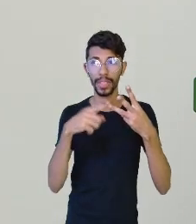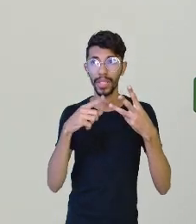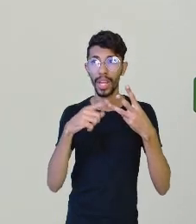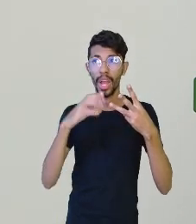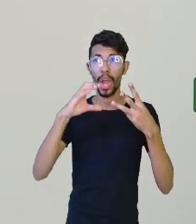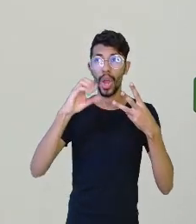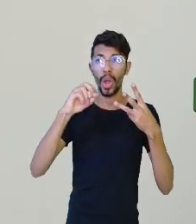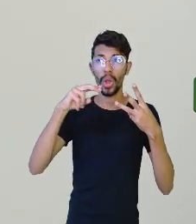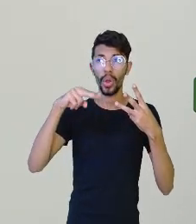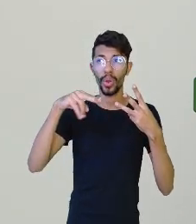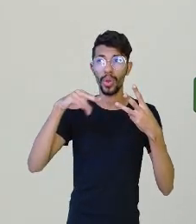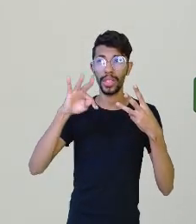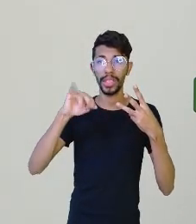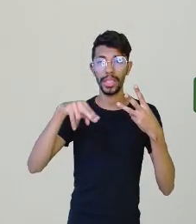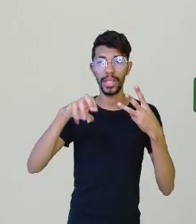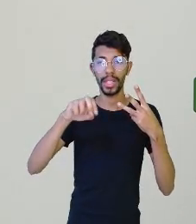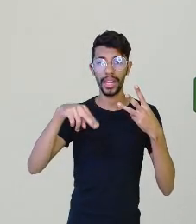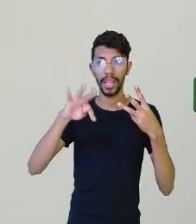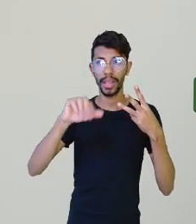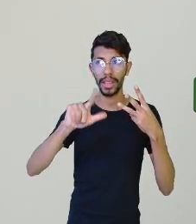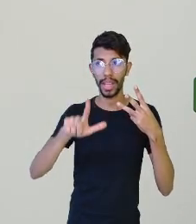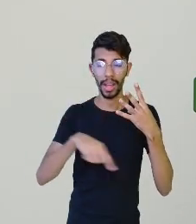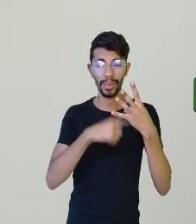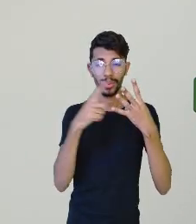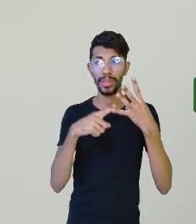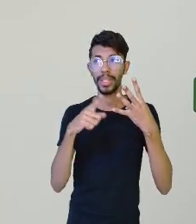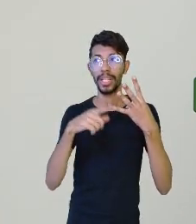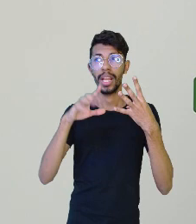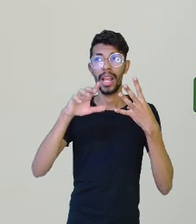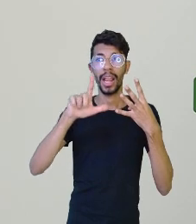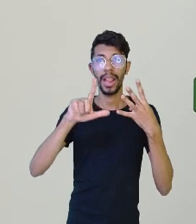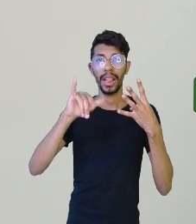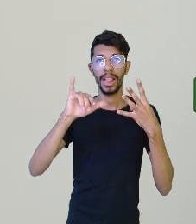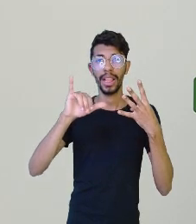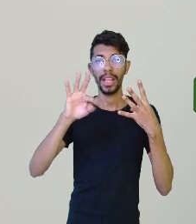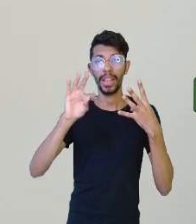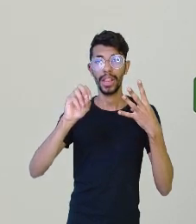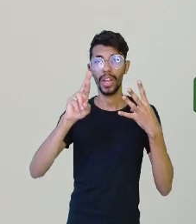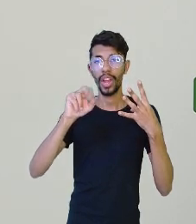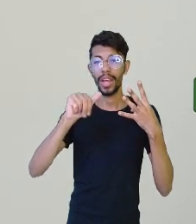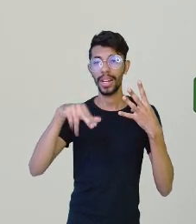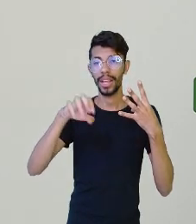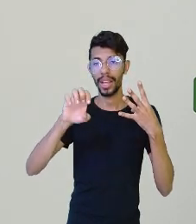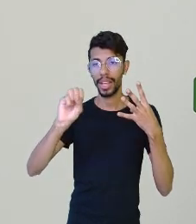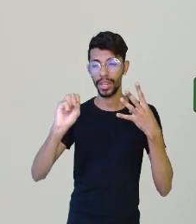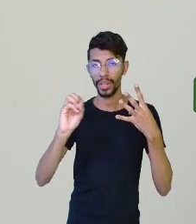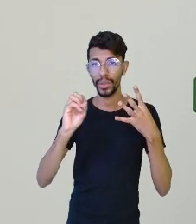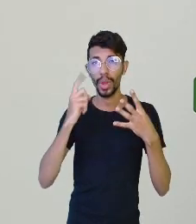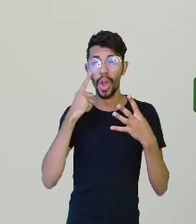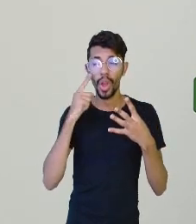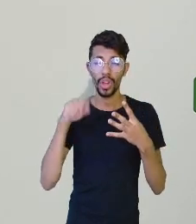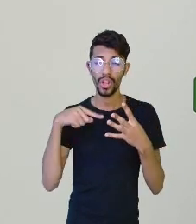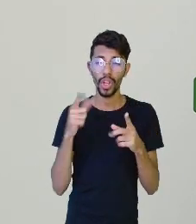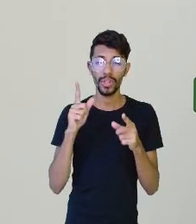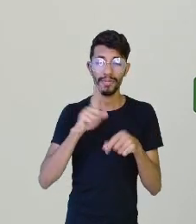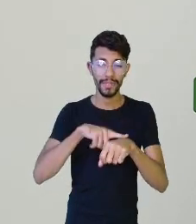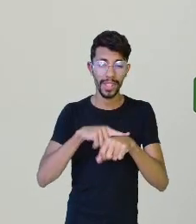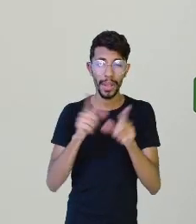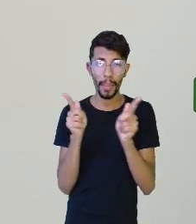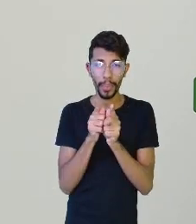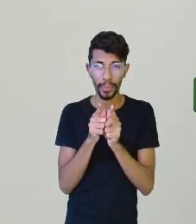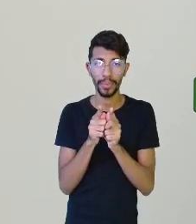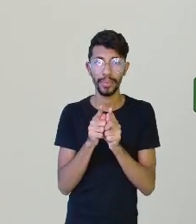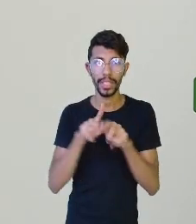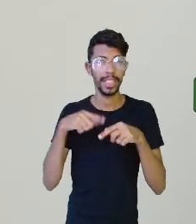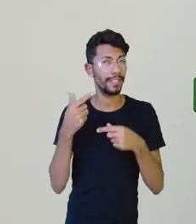Como o tempo da aula é um tanto resumido, não dá para a gente explicar um por um com muito detalhe, o que é que eu te aconselho? Ou você anota esses